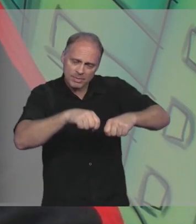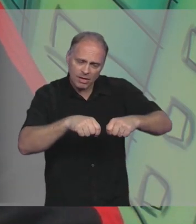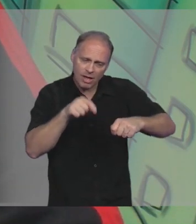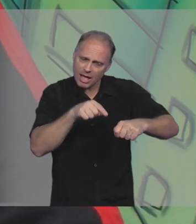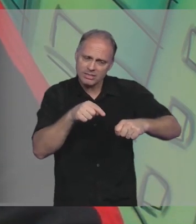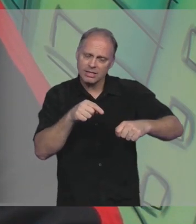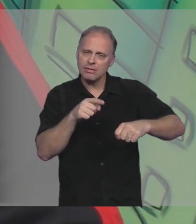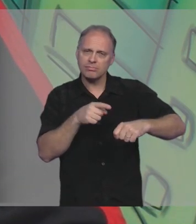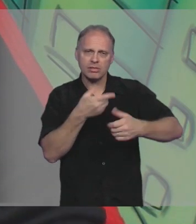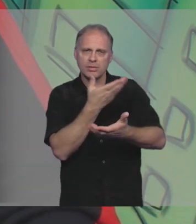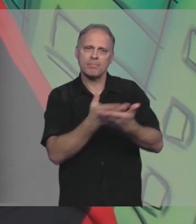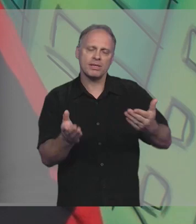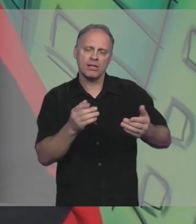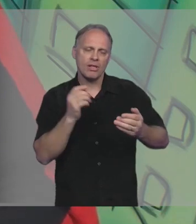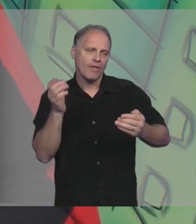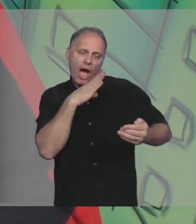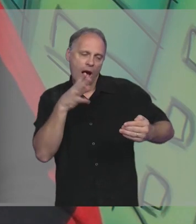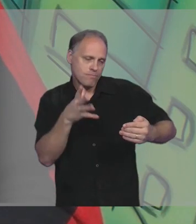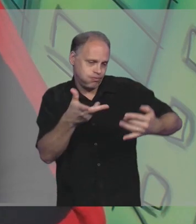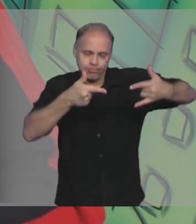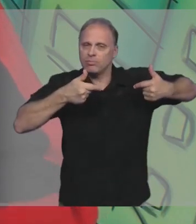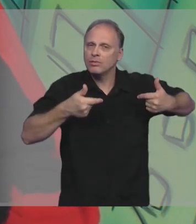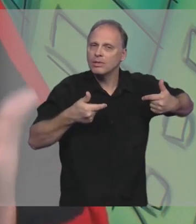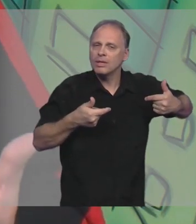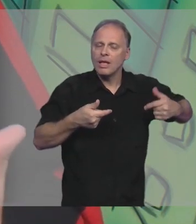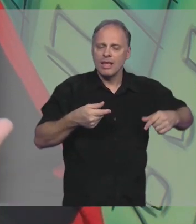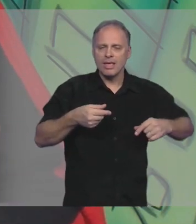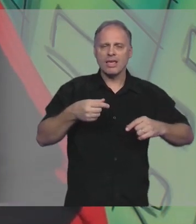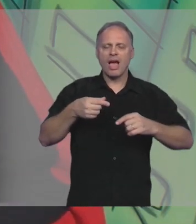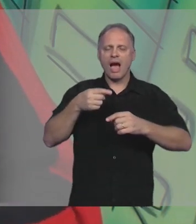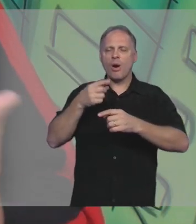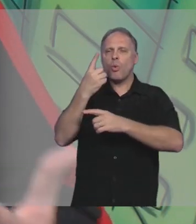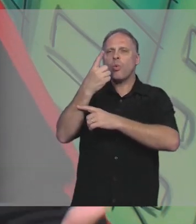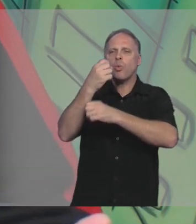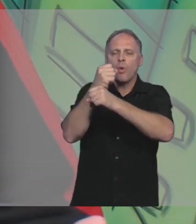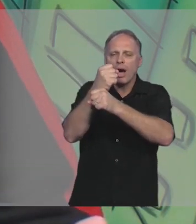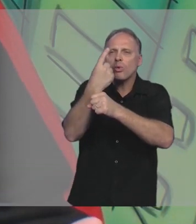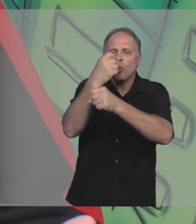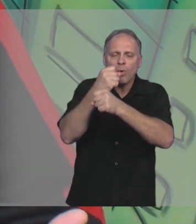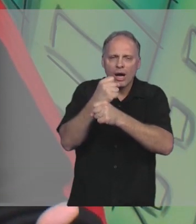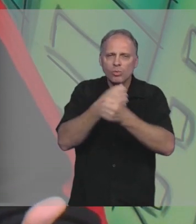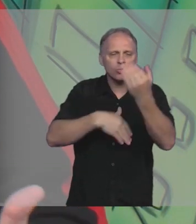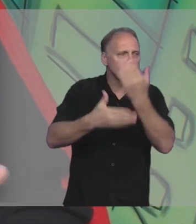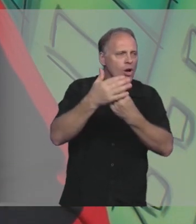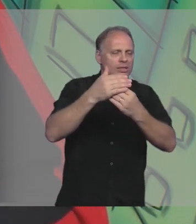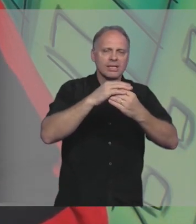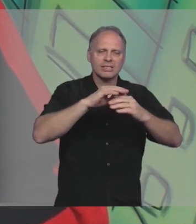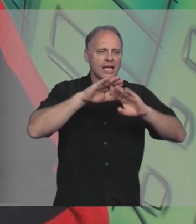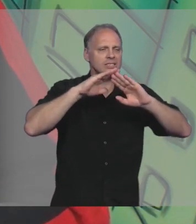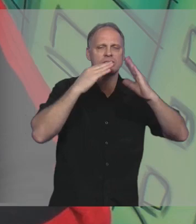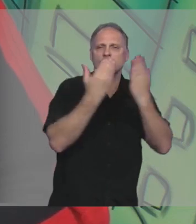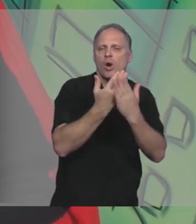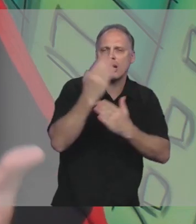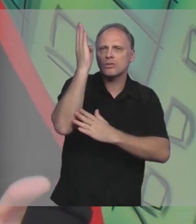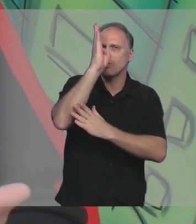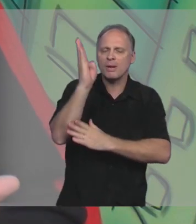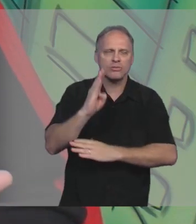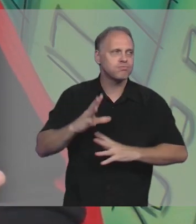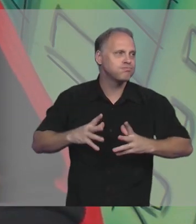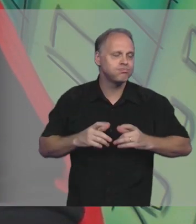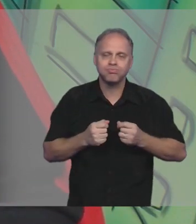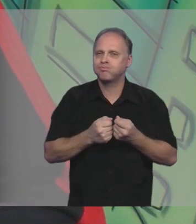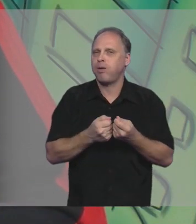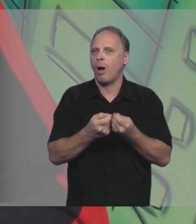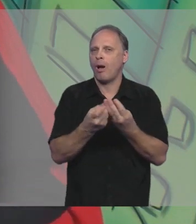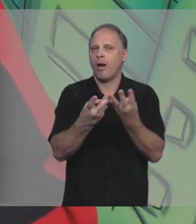acelerada. Tá? Então, em menos de 1 ano, as redes, por exemplo, as escolas do Brasil, são milhares de escolas